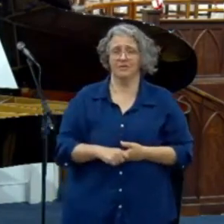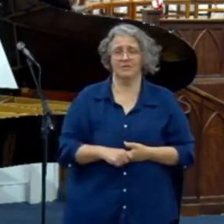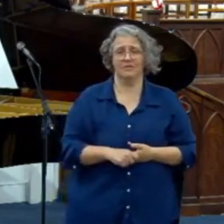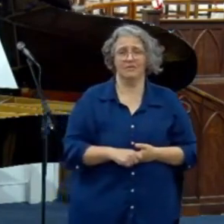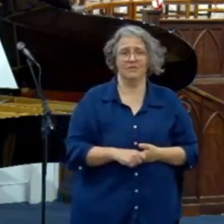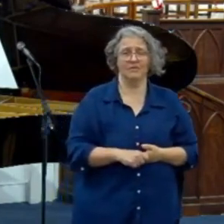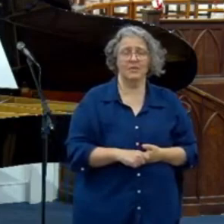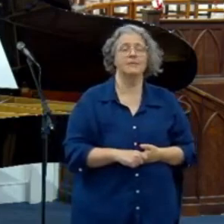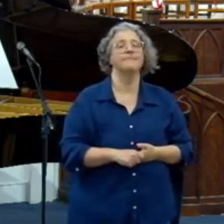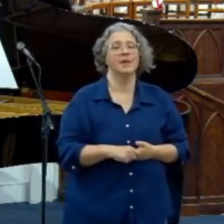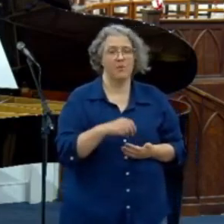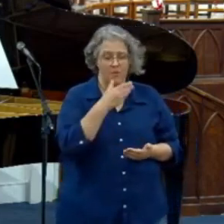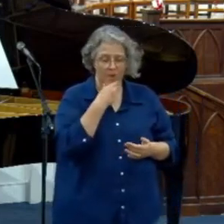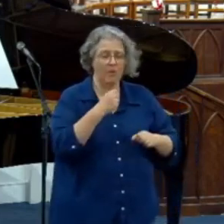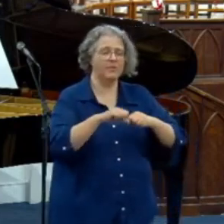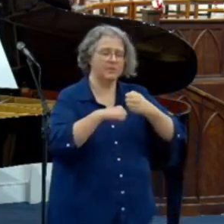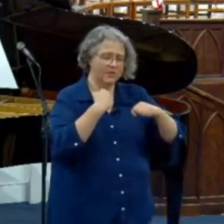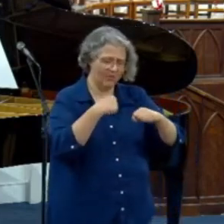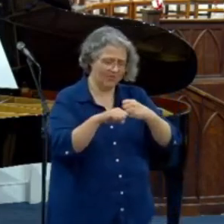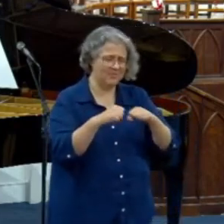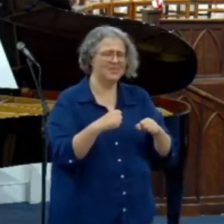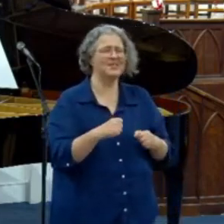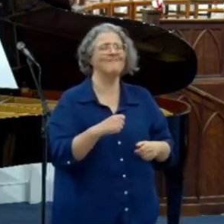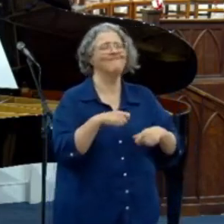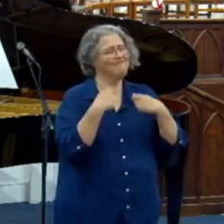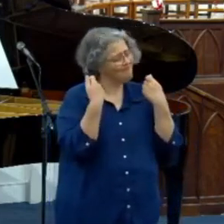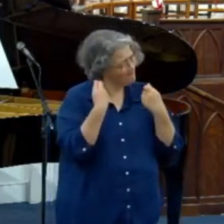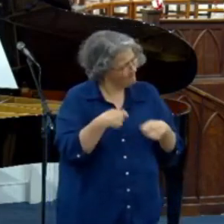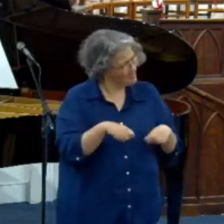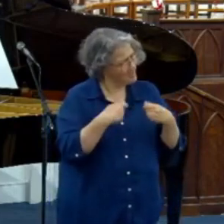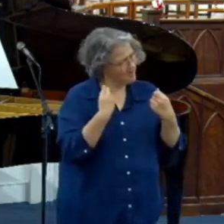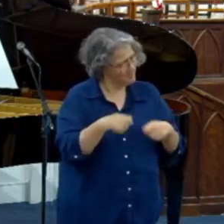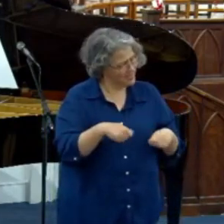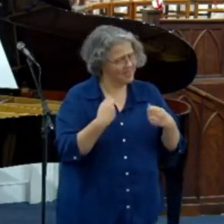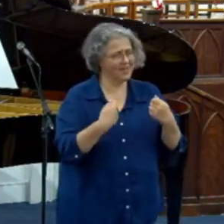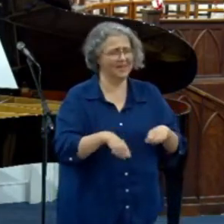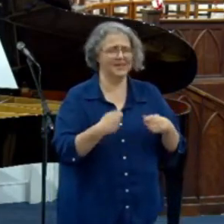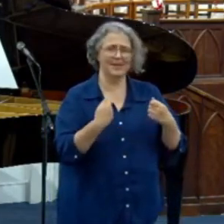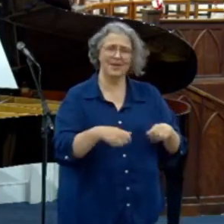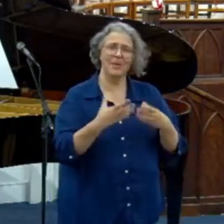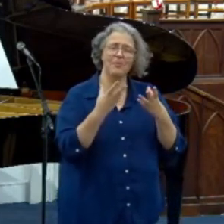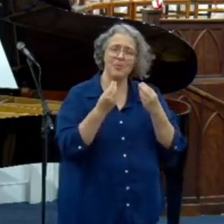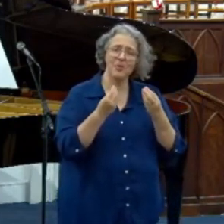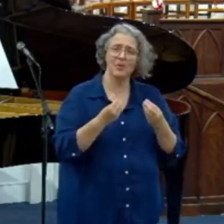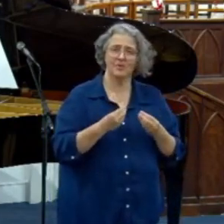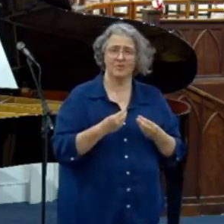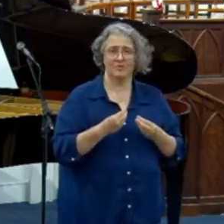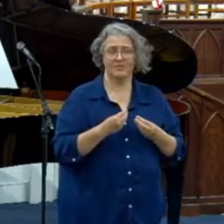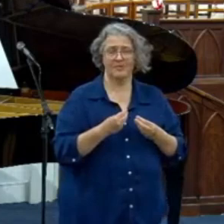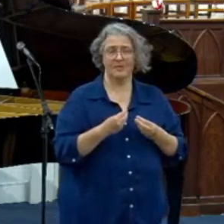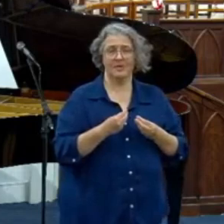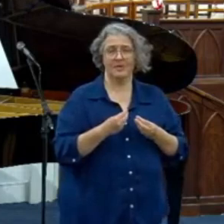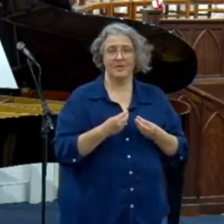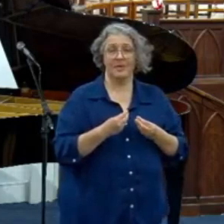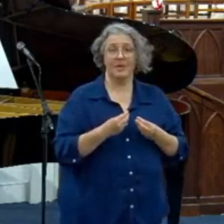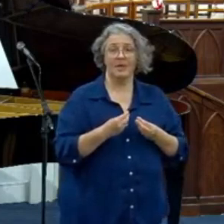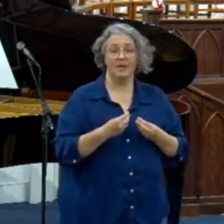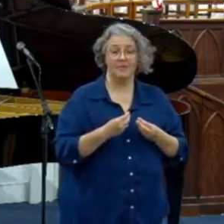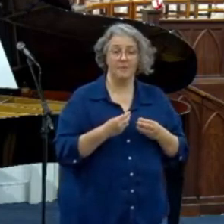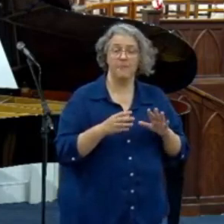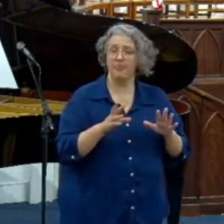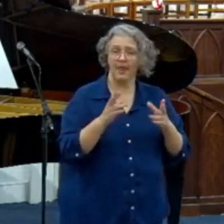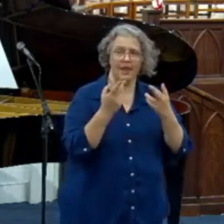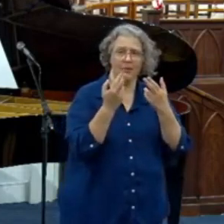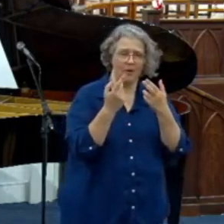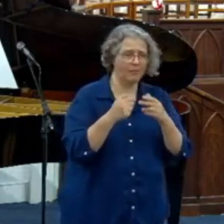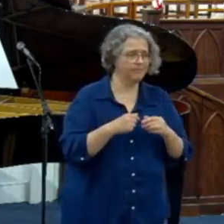uma necessidade muito grande. Sua necessidade era tão grande quanto a de um guarda que está mantendo uma